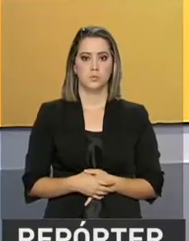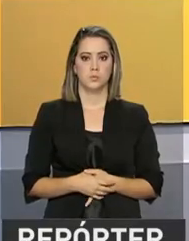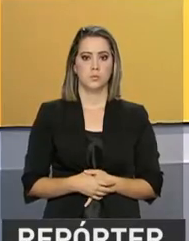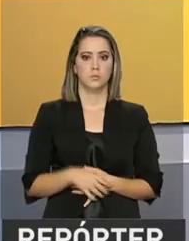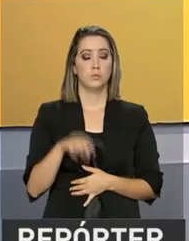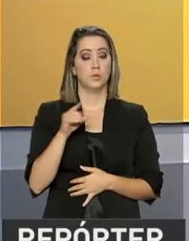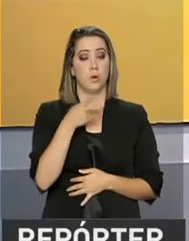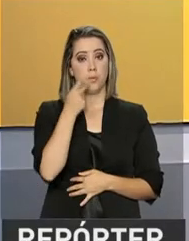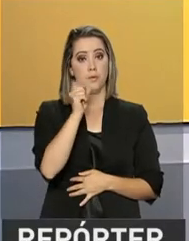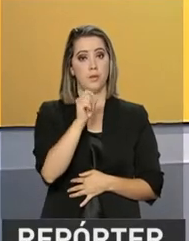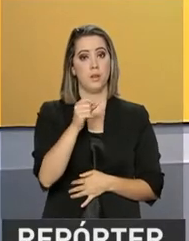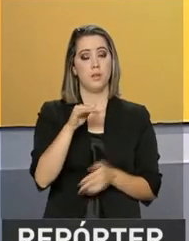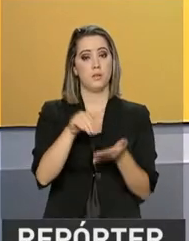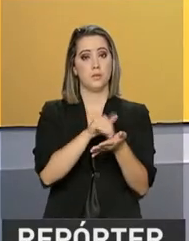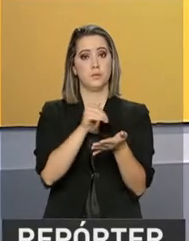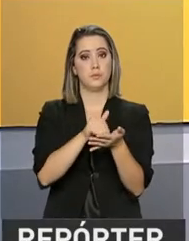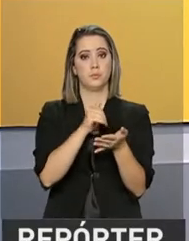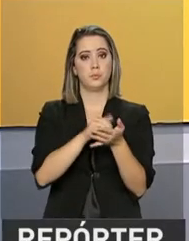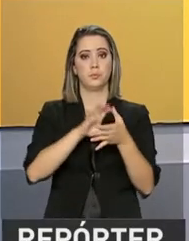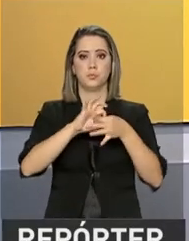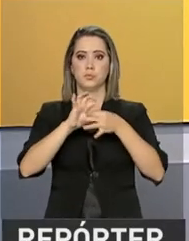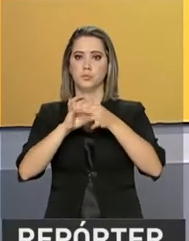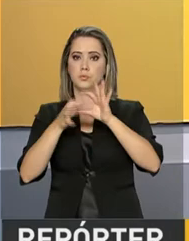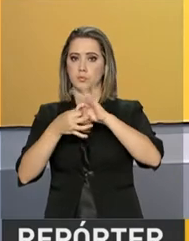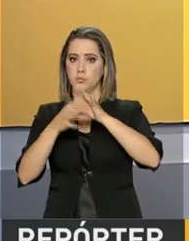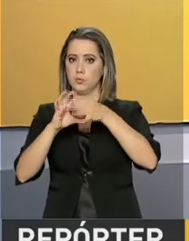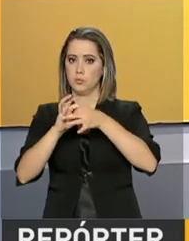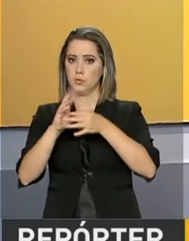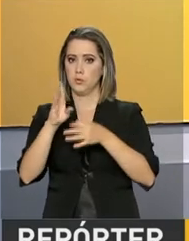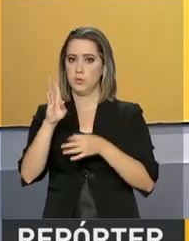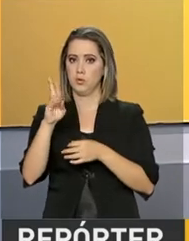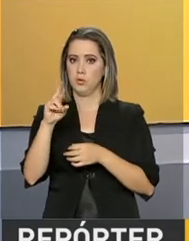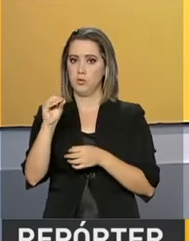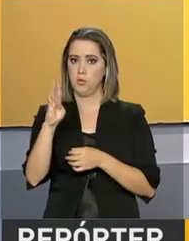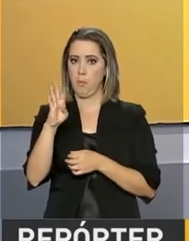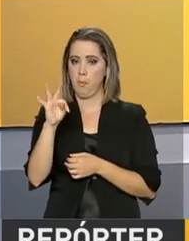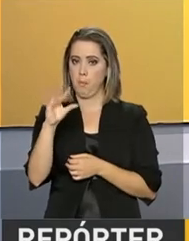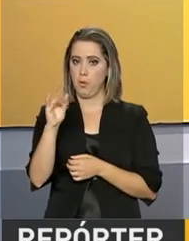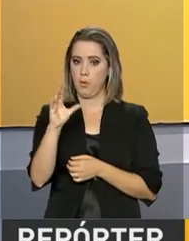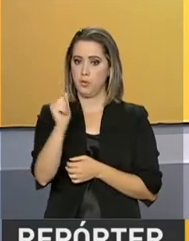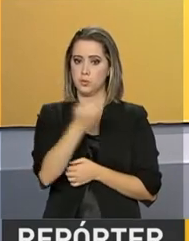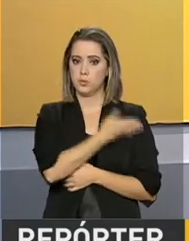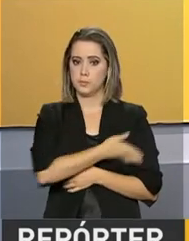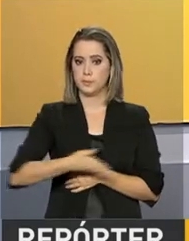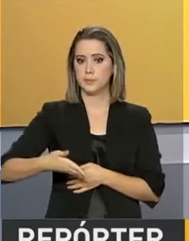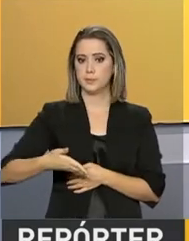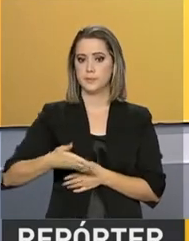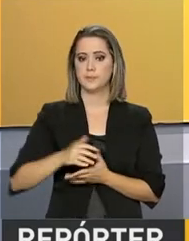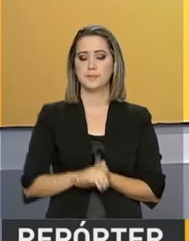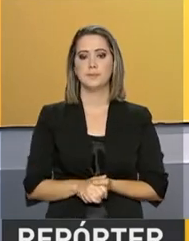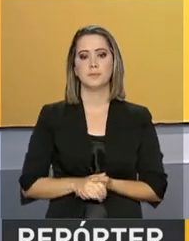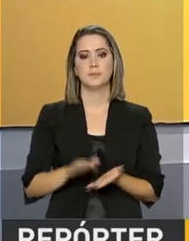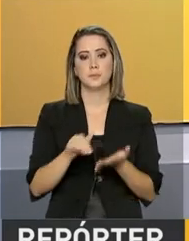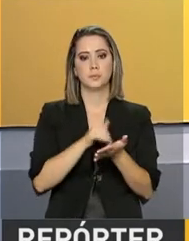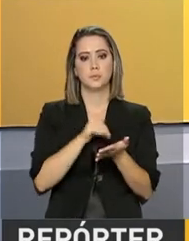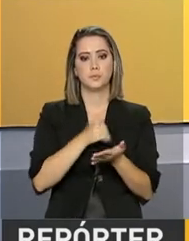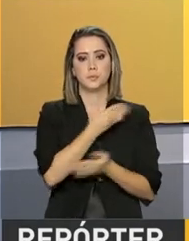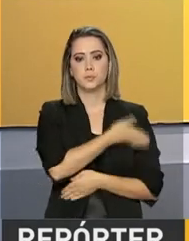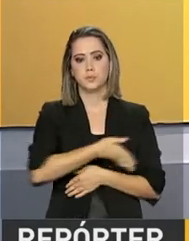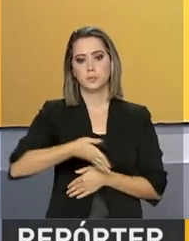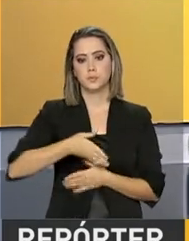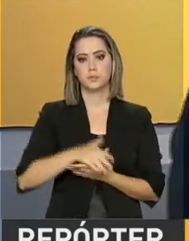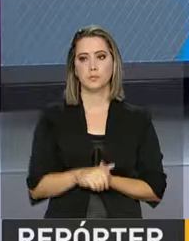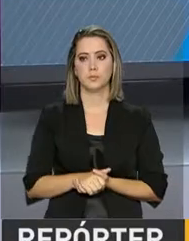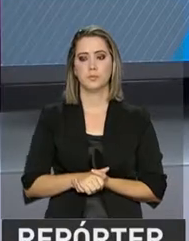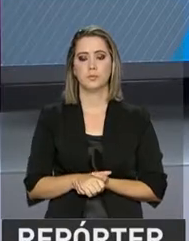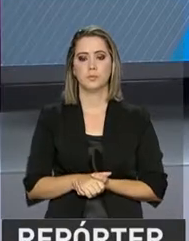Só para reforçar, as inscrições para a Olimpíada Brasileira de Robótica podem ser feitas pela internet na página que aparece aí no seu